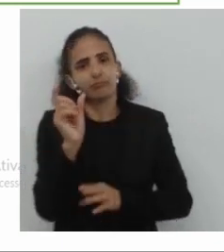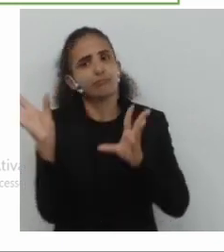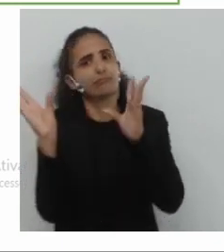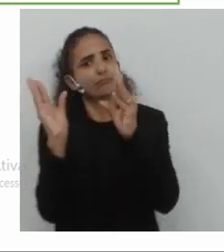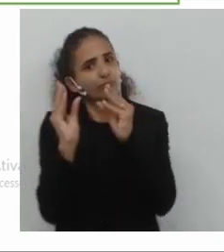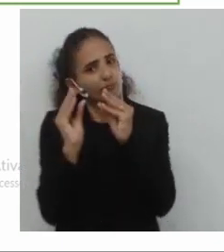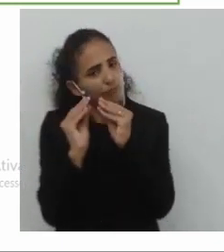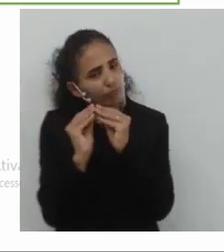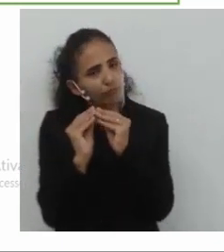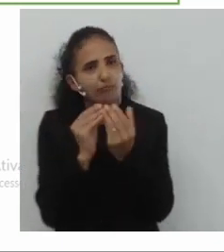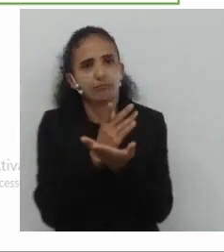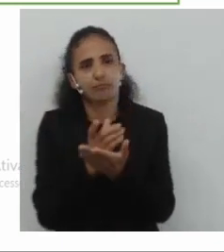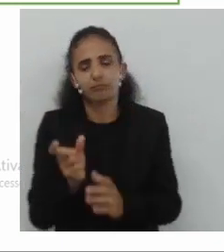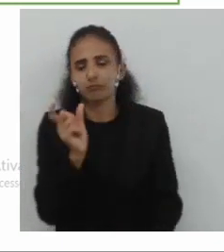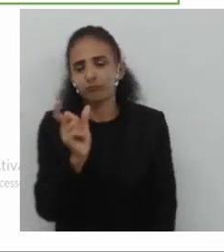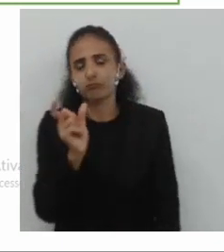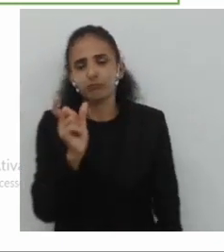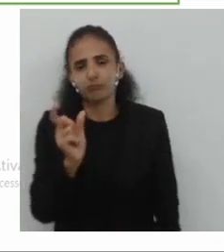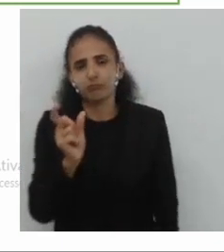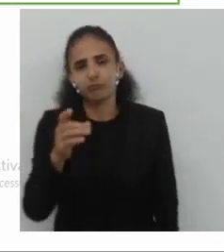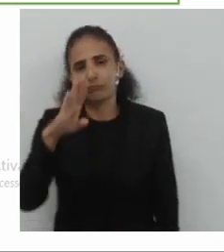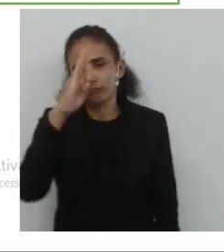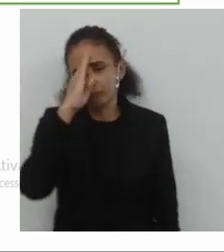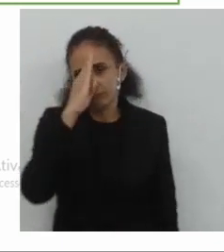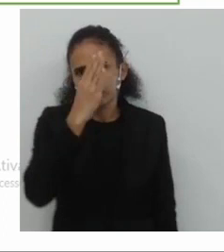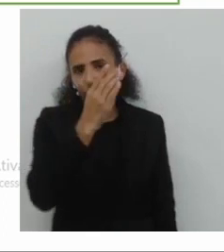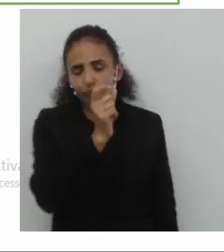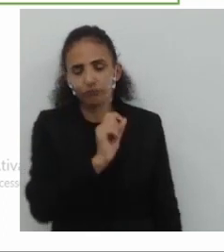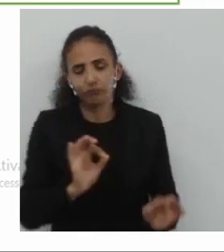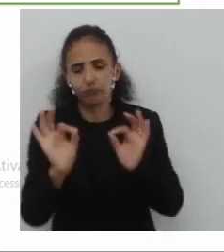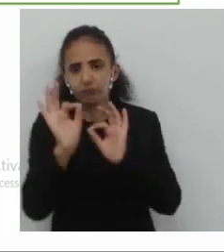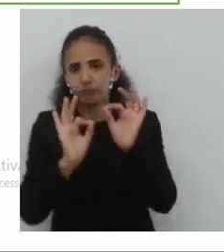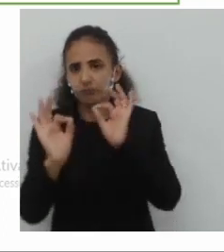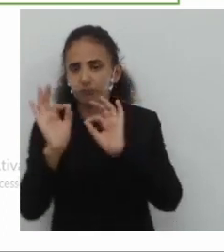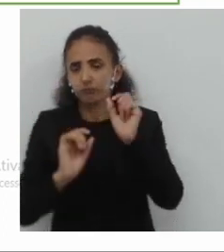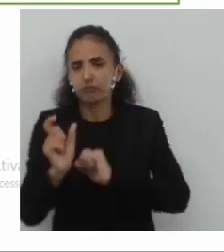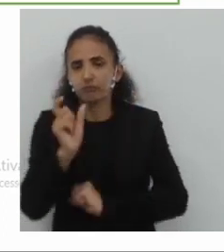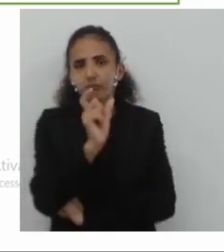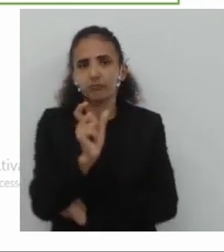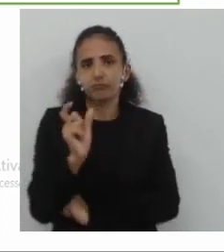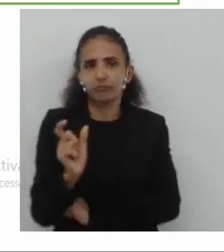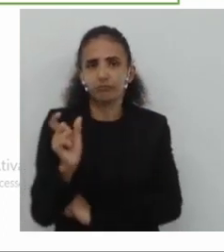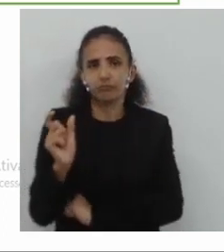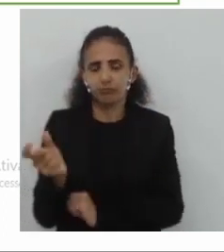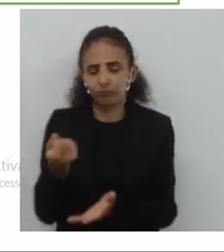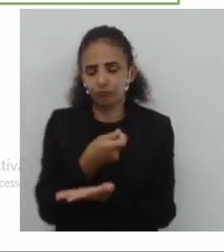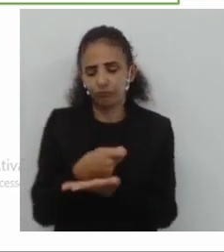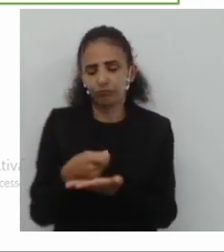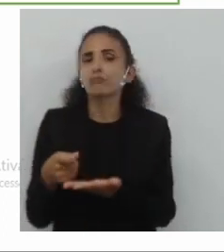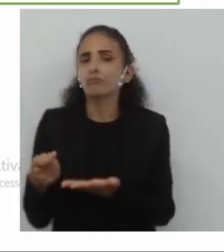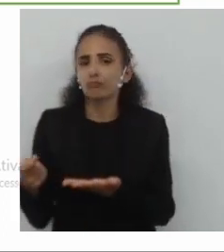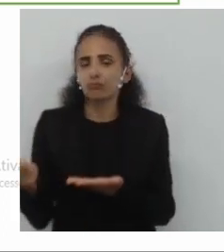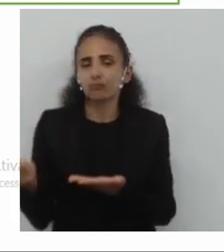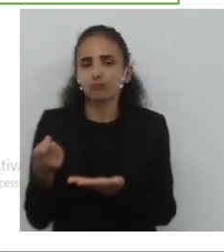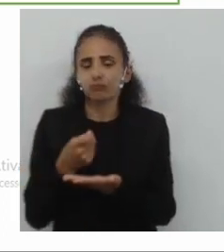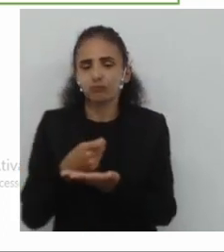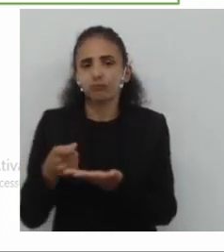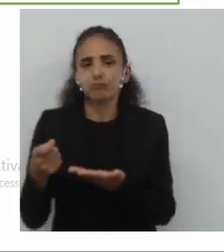menor. Segundo, as palavras-chave. Você pode fazer uma tomada de nota de um determinado